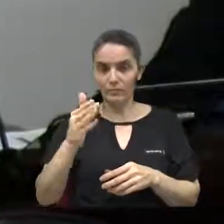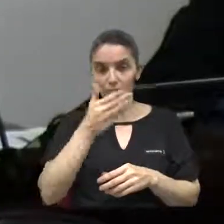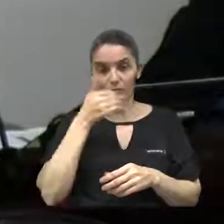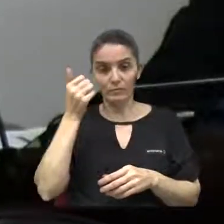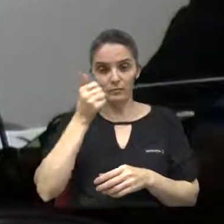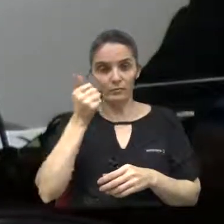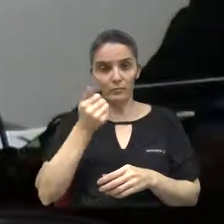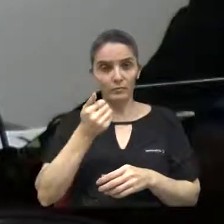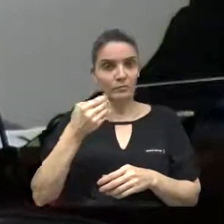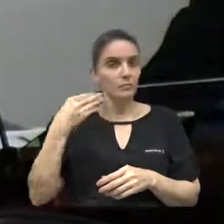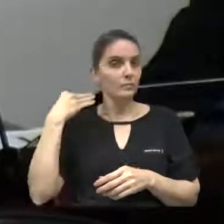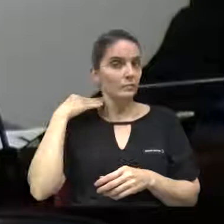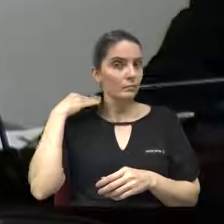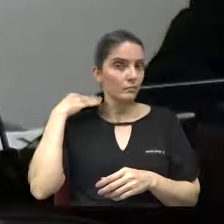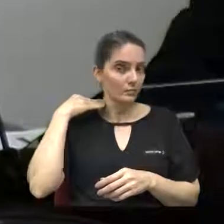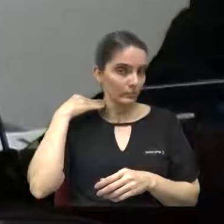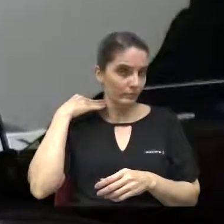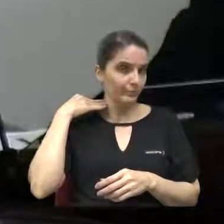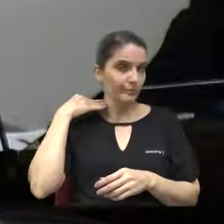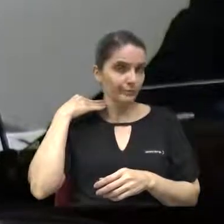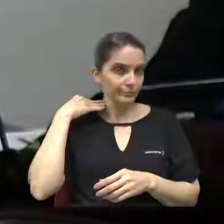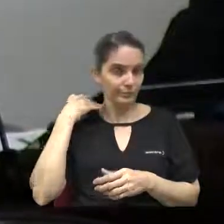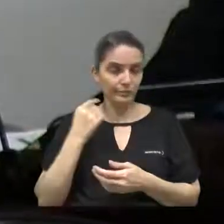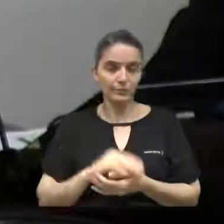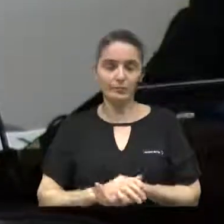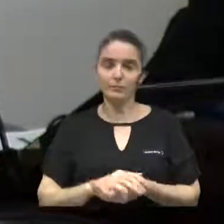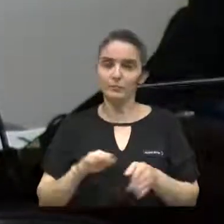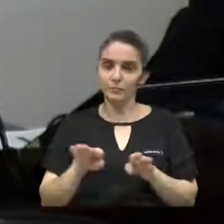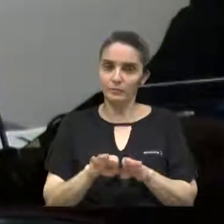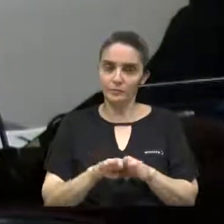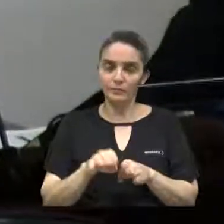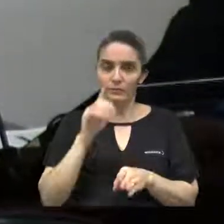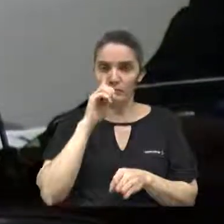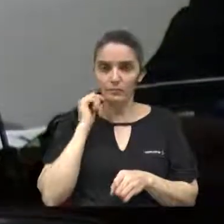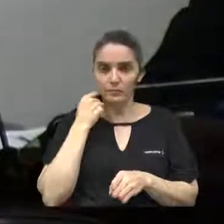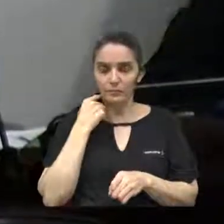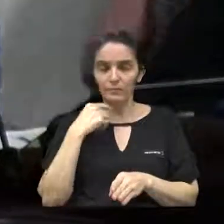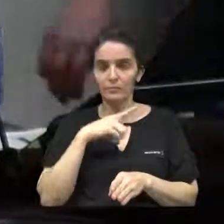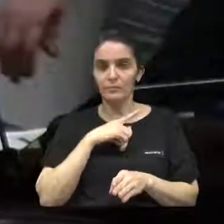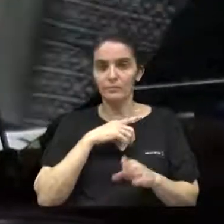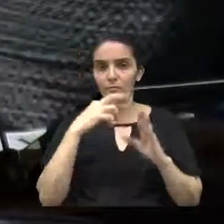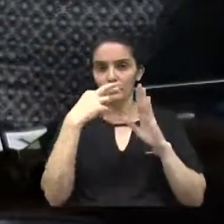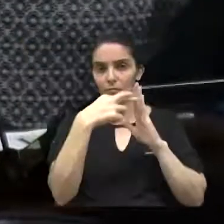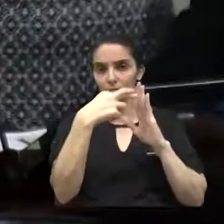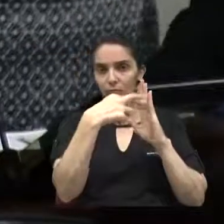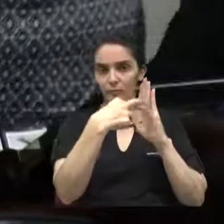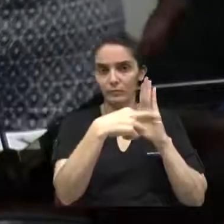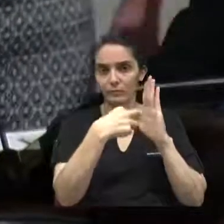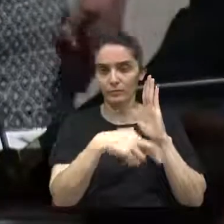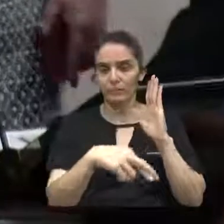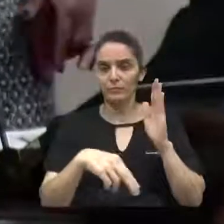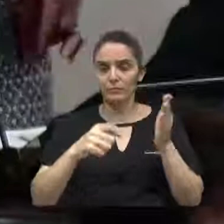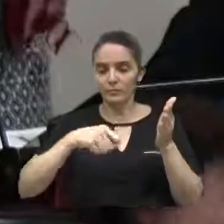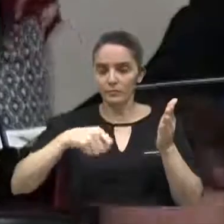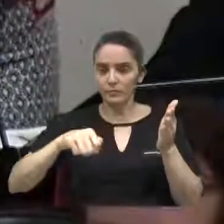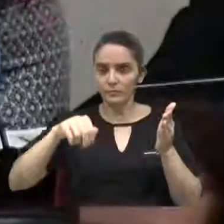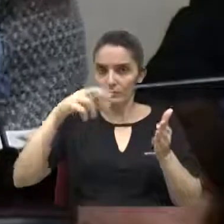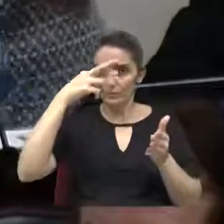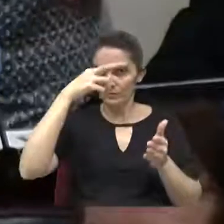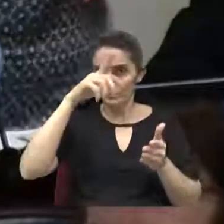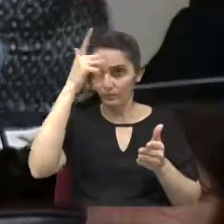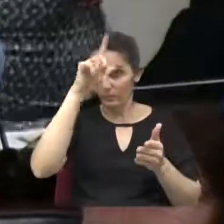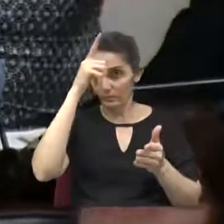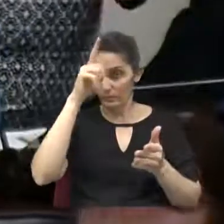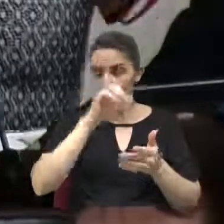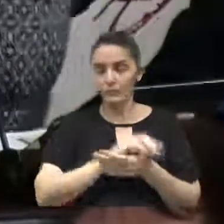bancária. Inclusive, já está pronto o relatório final, assinado pelo vereador Lemão, que é o relator,